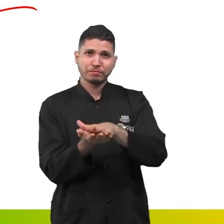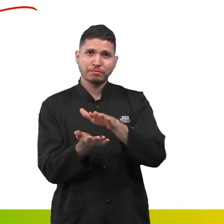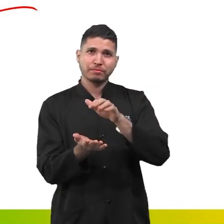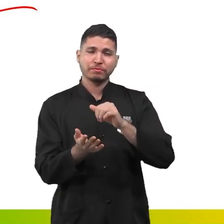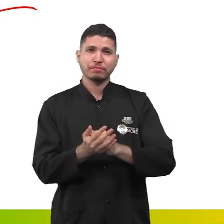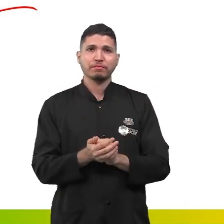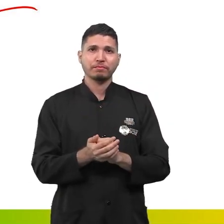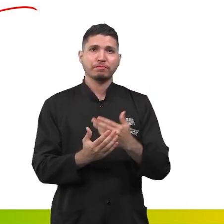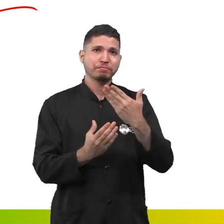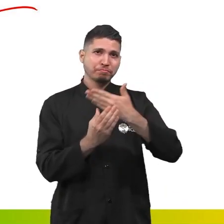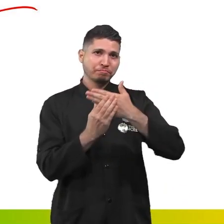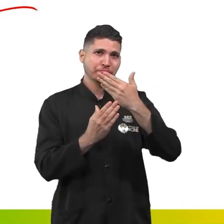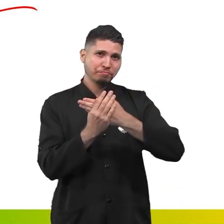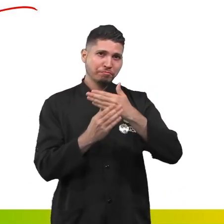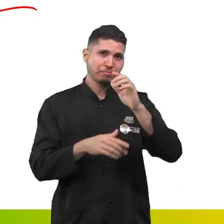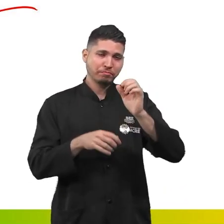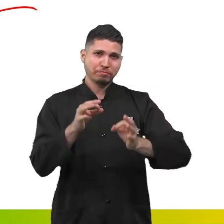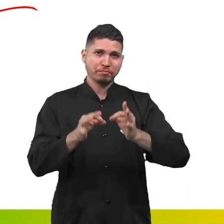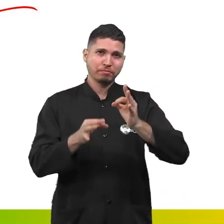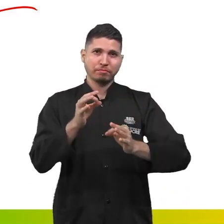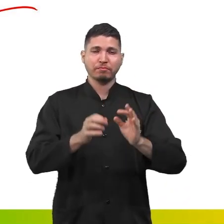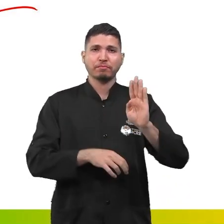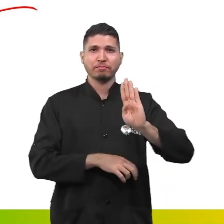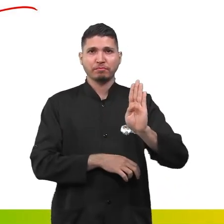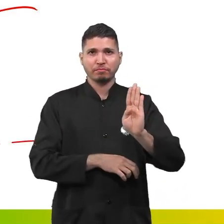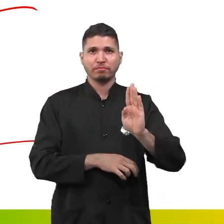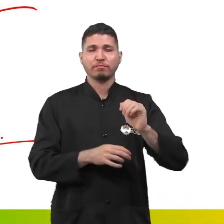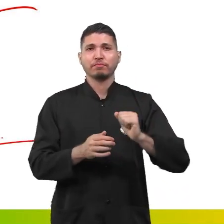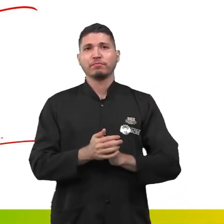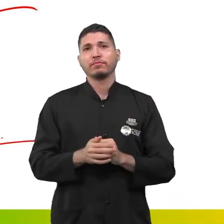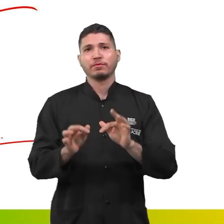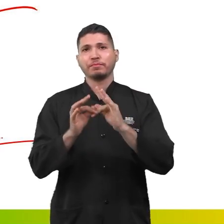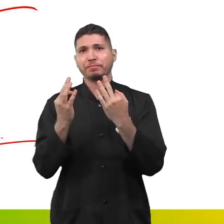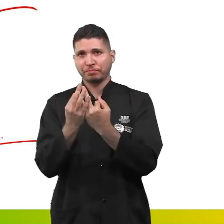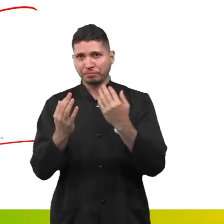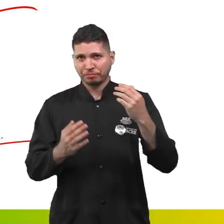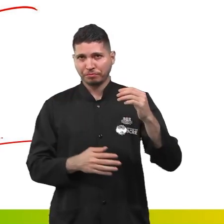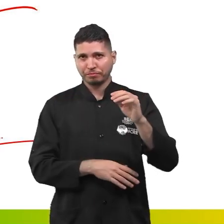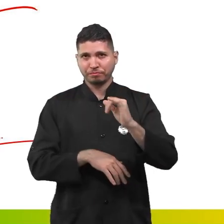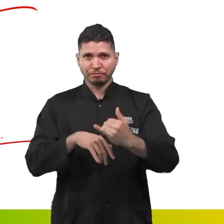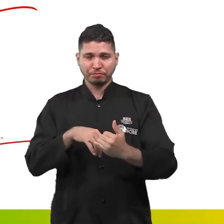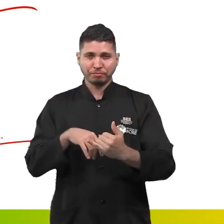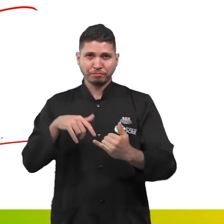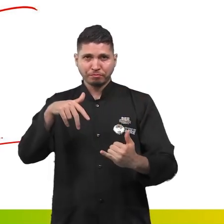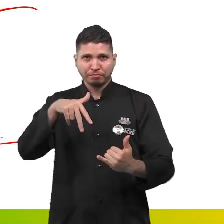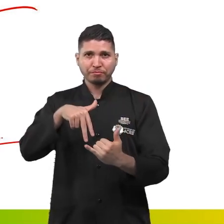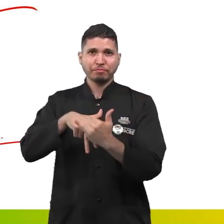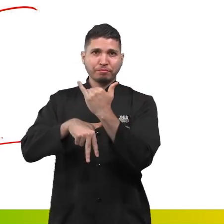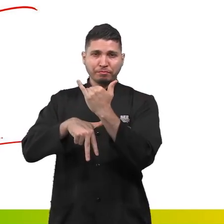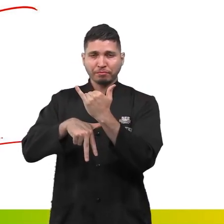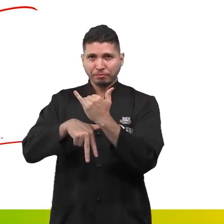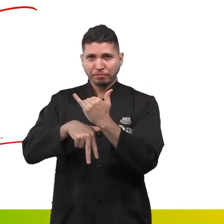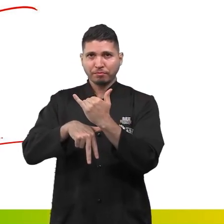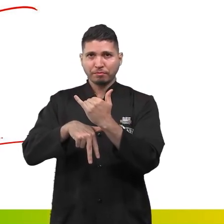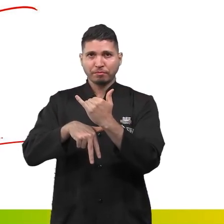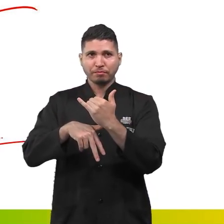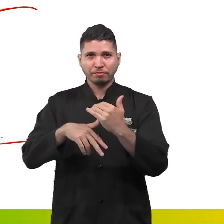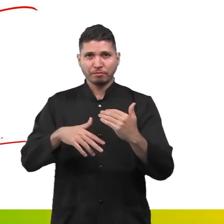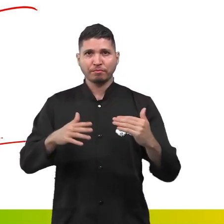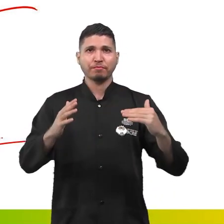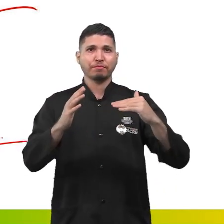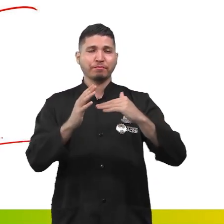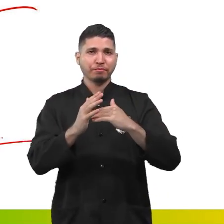judiciais bilionários. As famílias das vítimas até hoje, olha que isso foi em 2019, até hoje